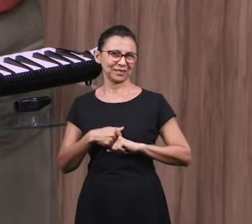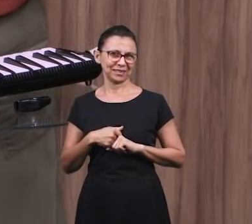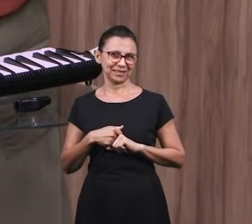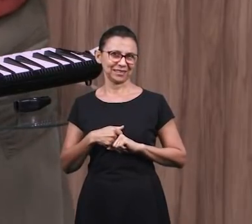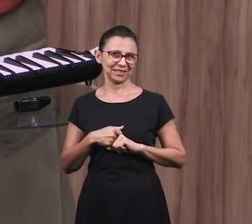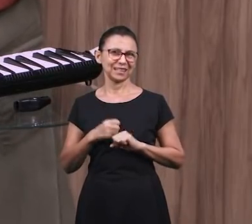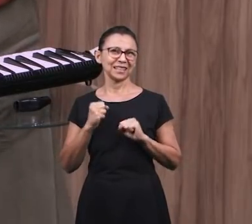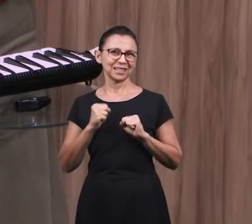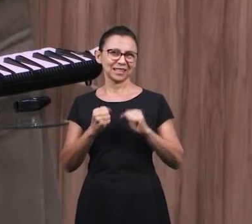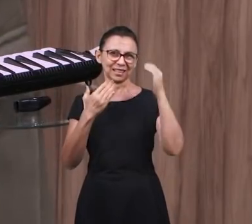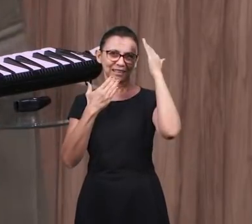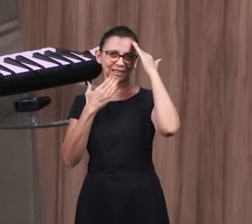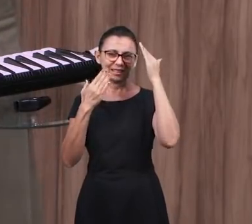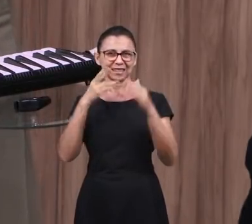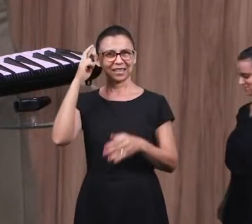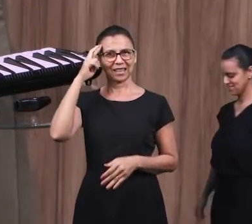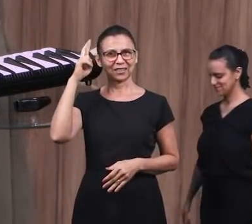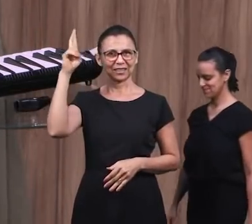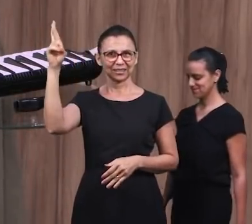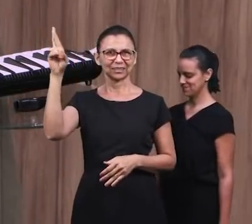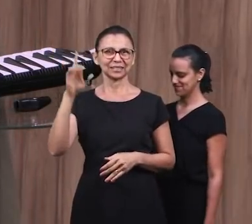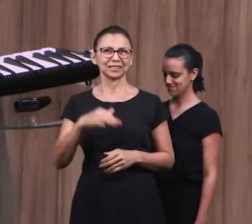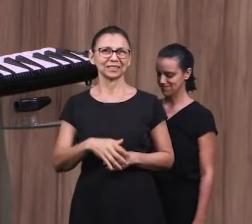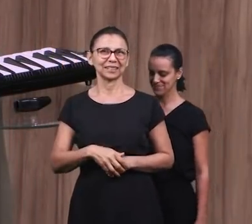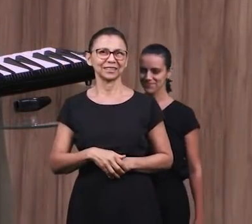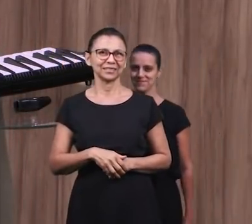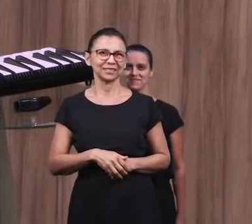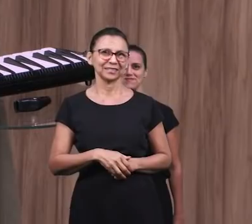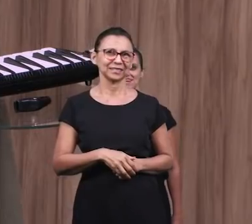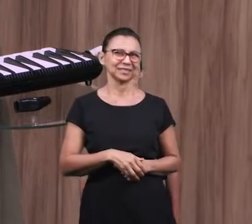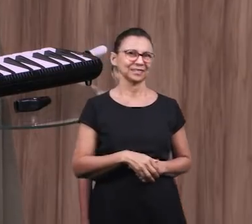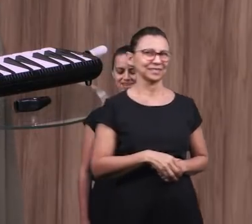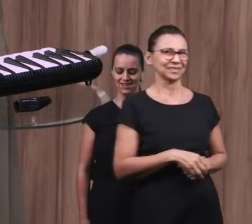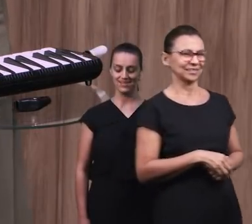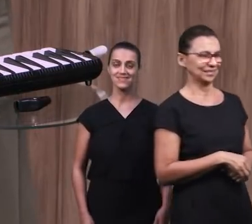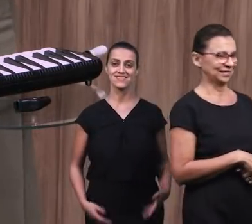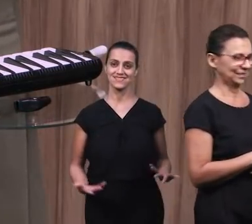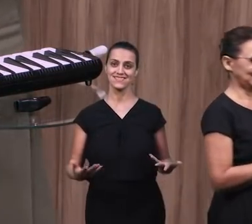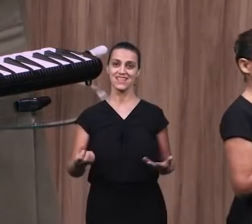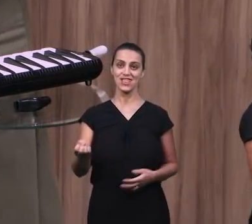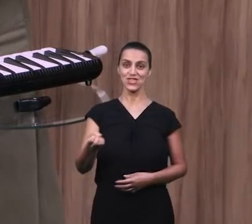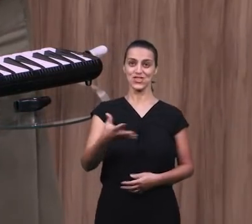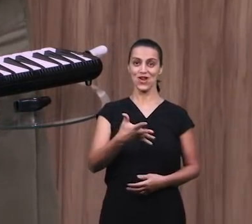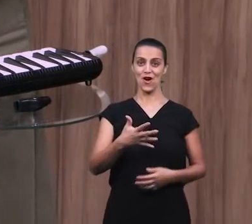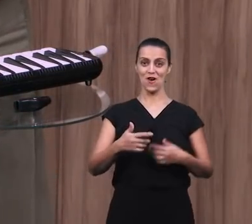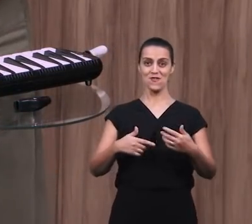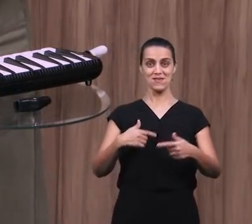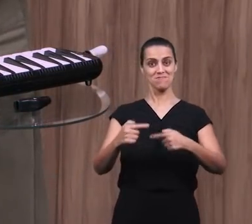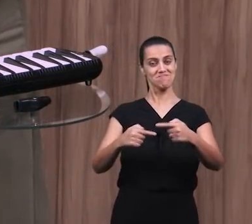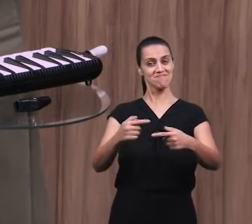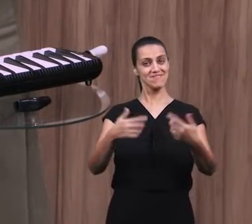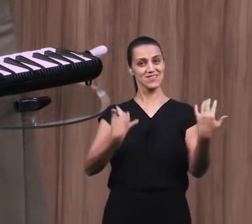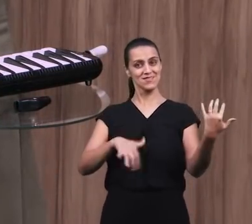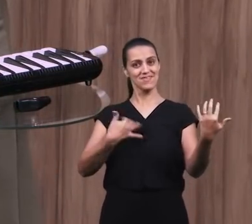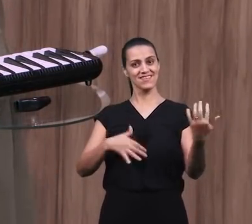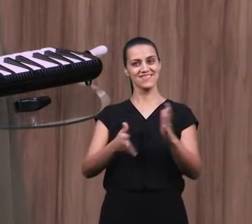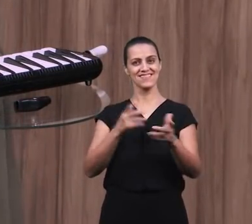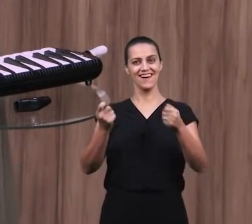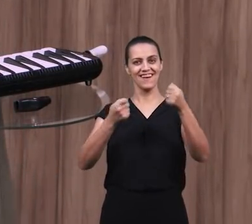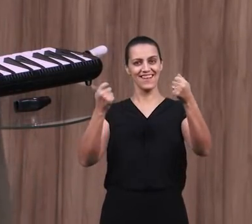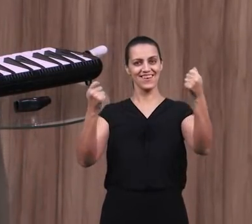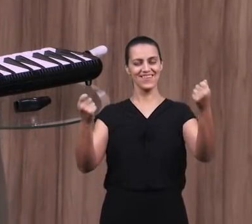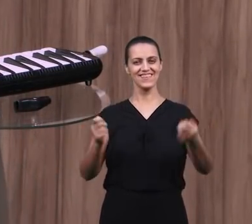Já podemos glorificar o nome do Senhor Jesus pela nova geração de instrumentistas. Aleluia!